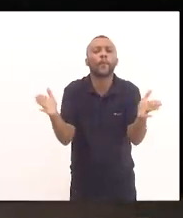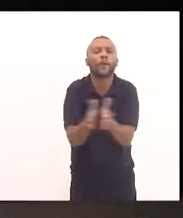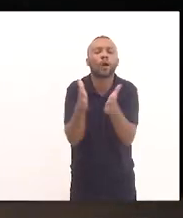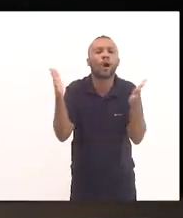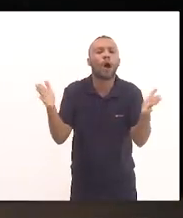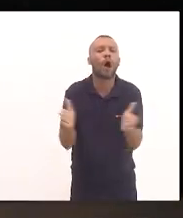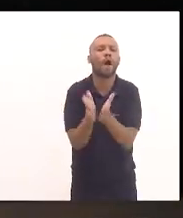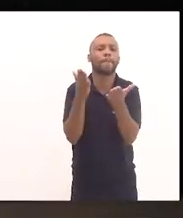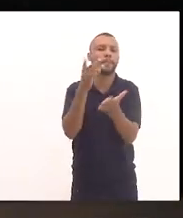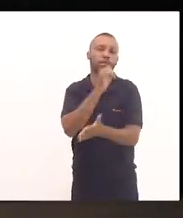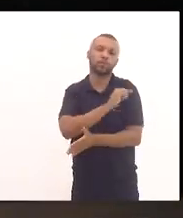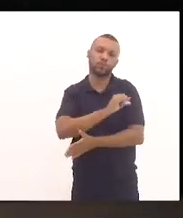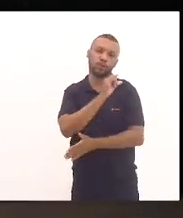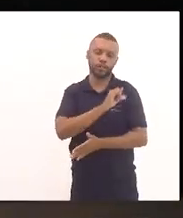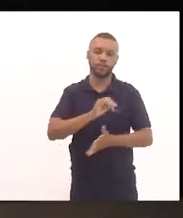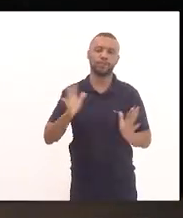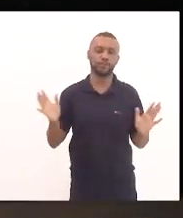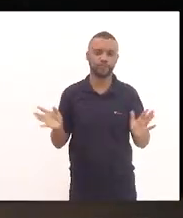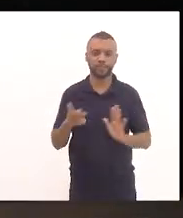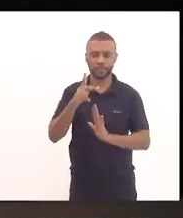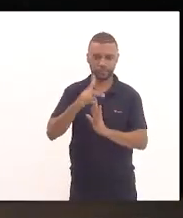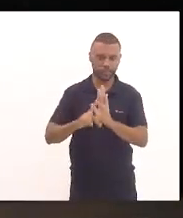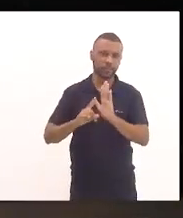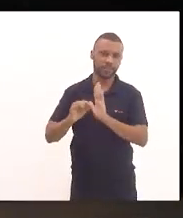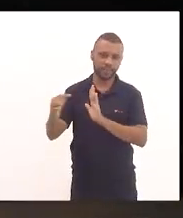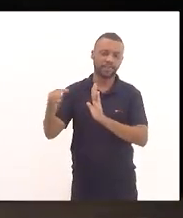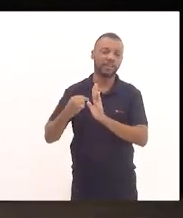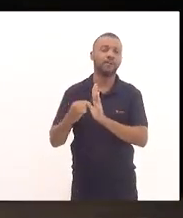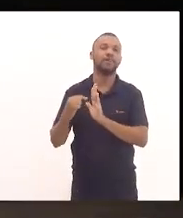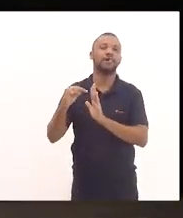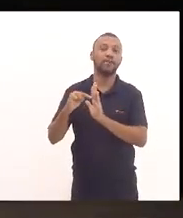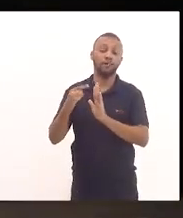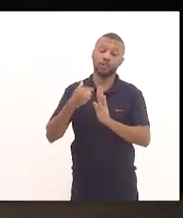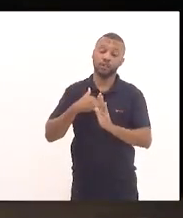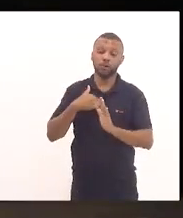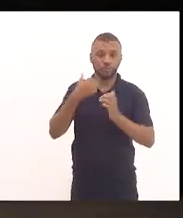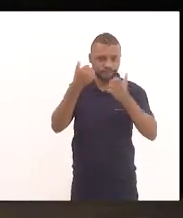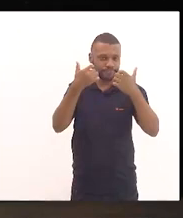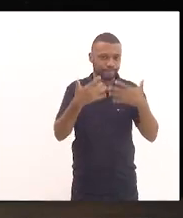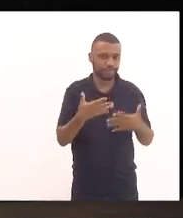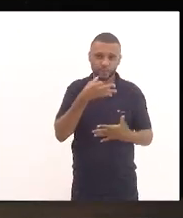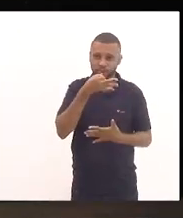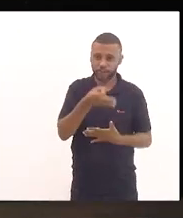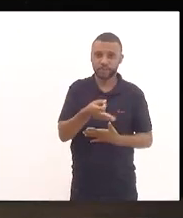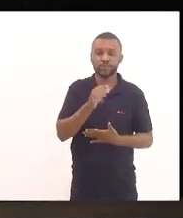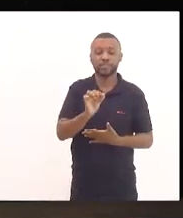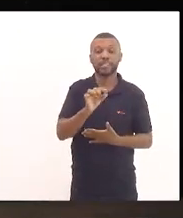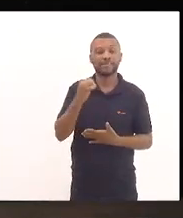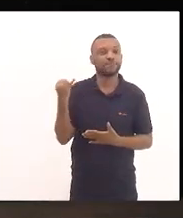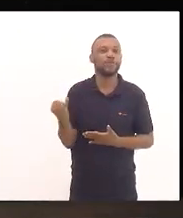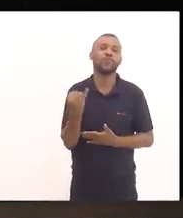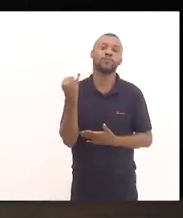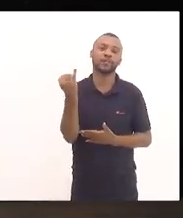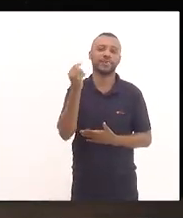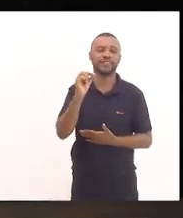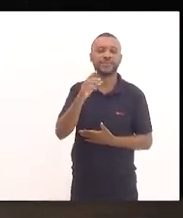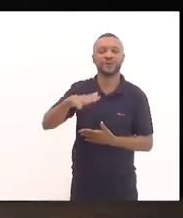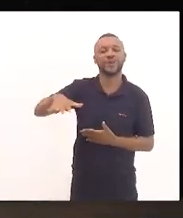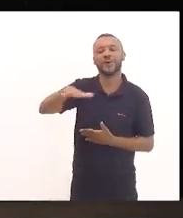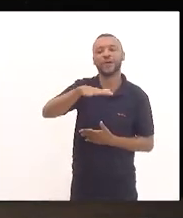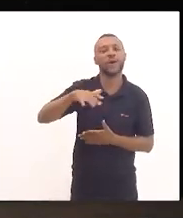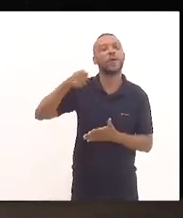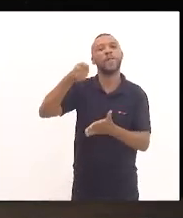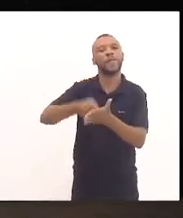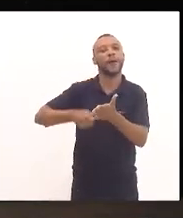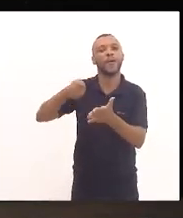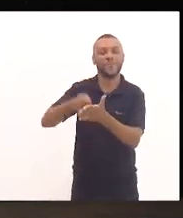do Rio de Janeiro. Esse projeto é um dos projetos, eu diria, Flávio, mais importantes no âmbito da